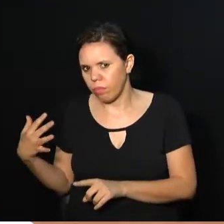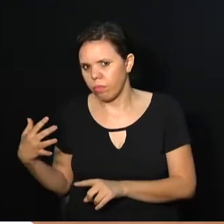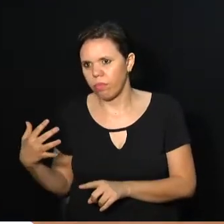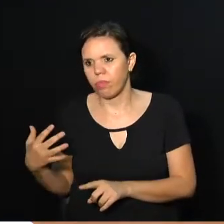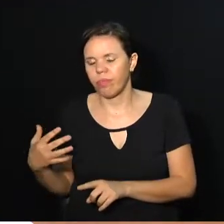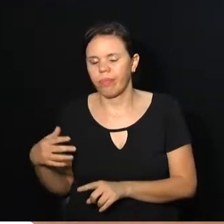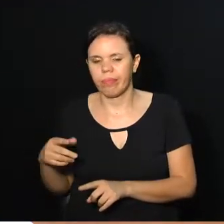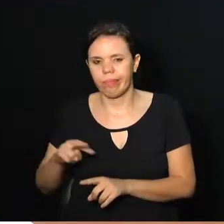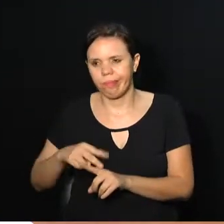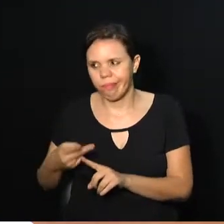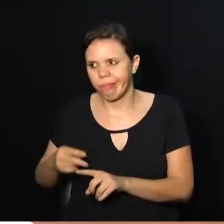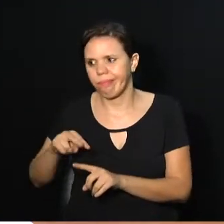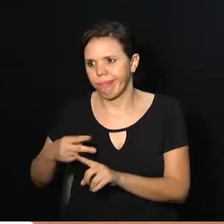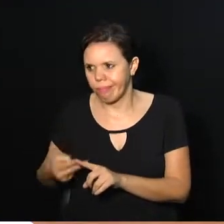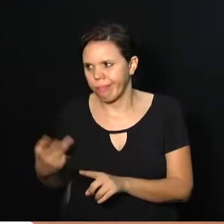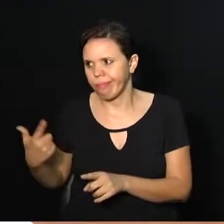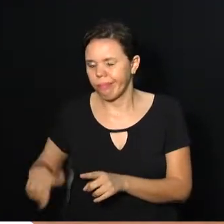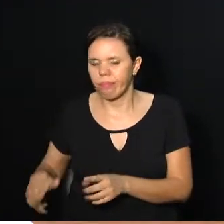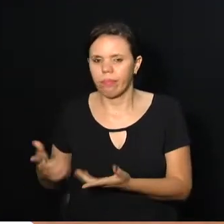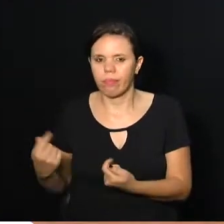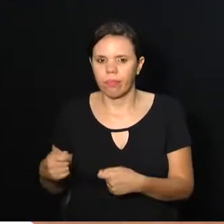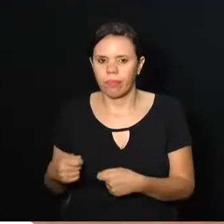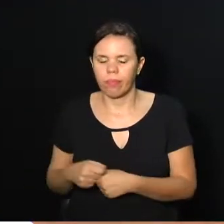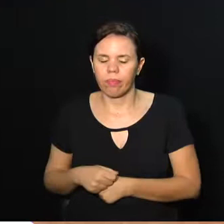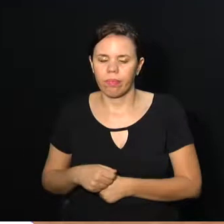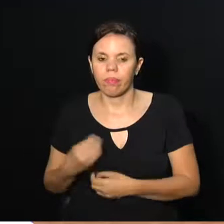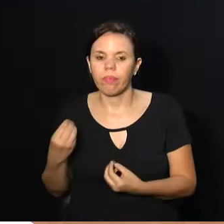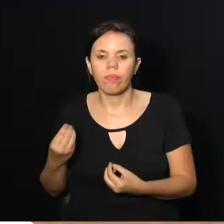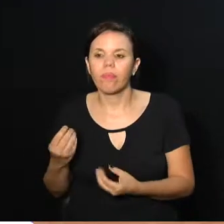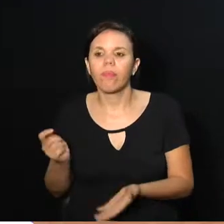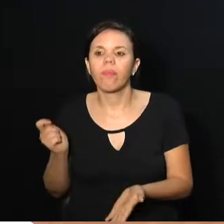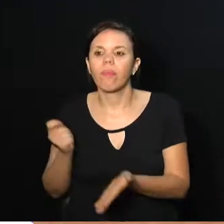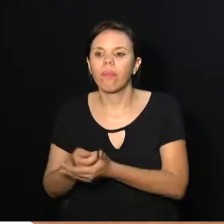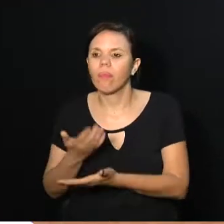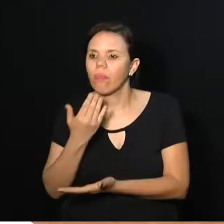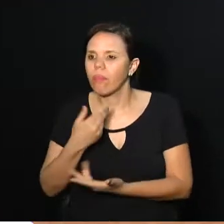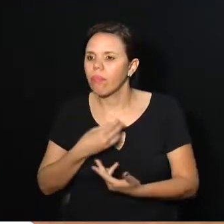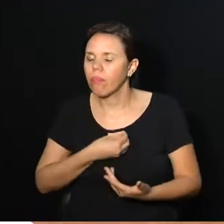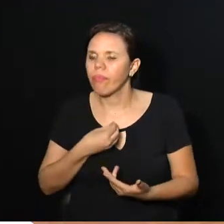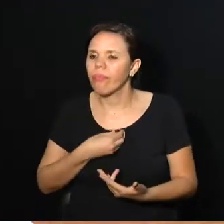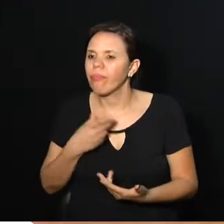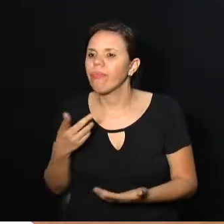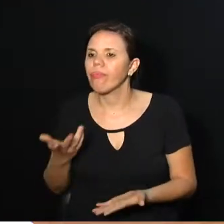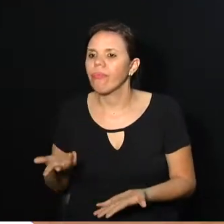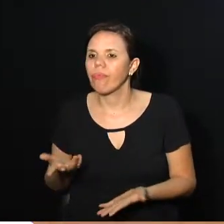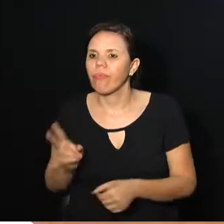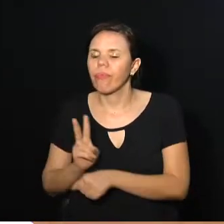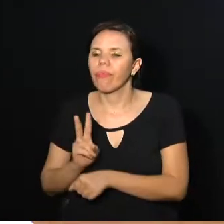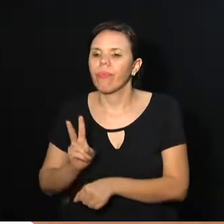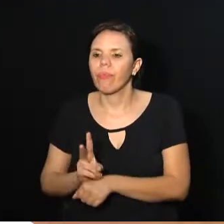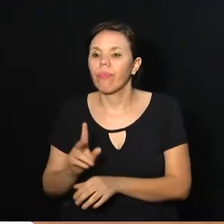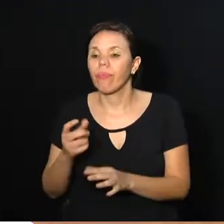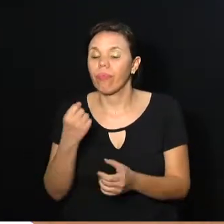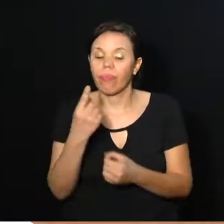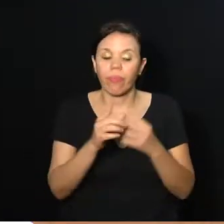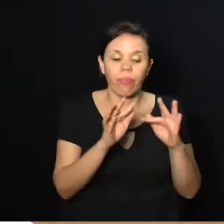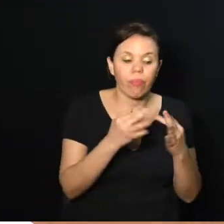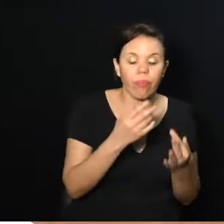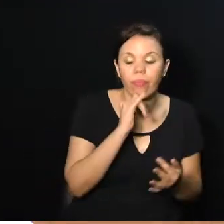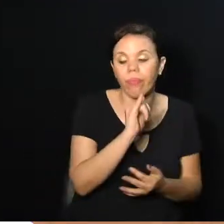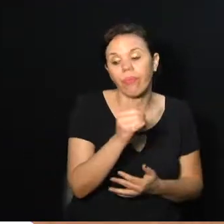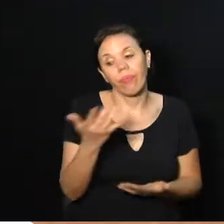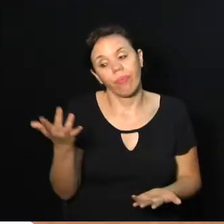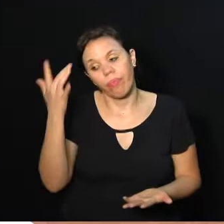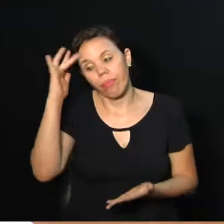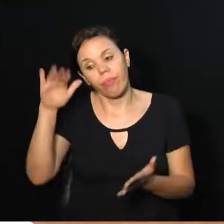múltipla, gesta e não tem condições, e a família tem algumas famílias que a gente atende que até fala, olha, eu